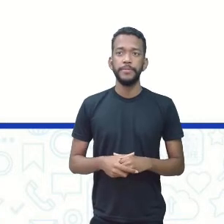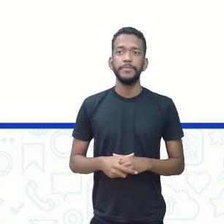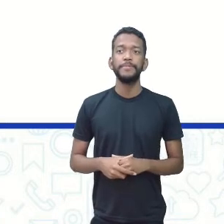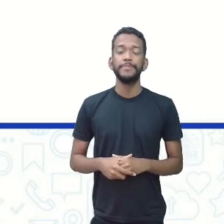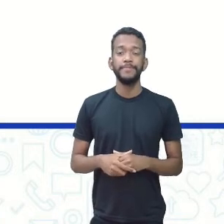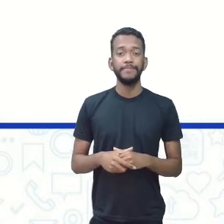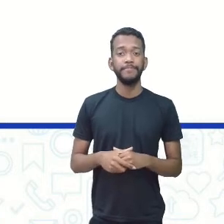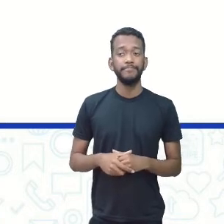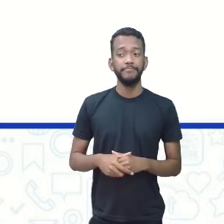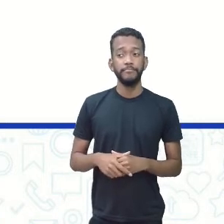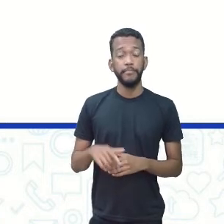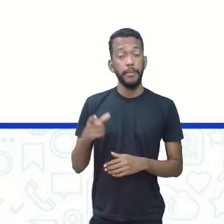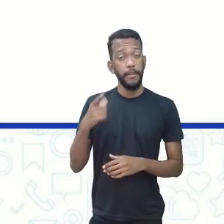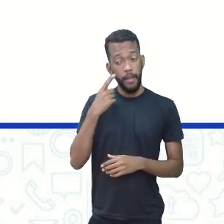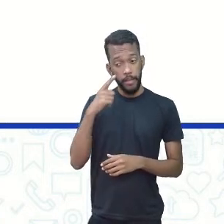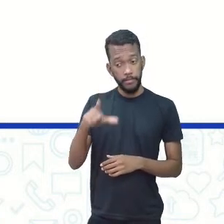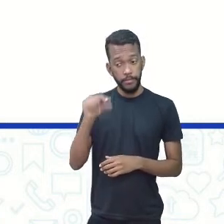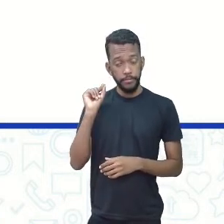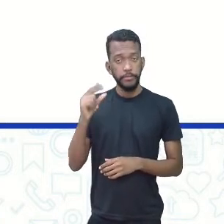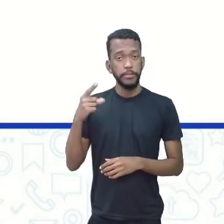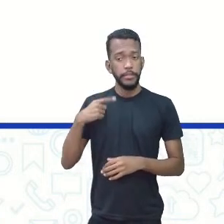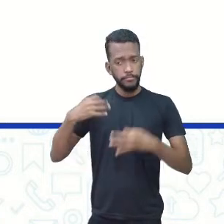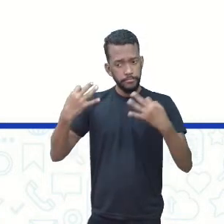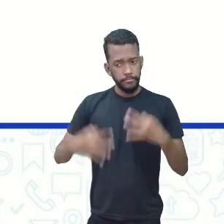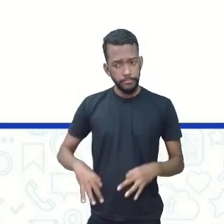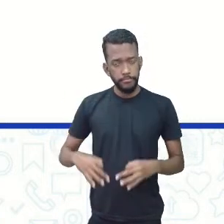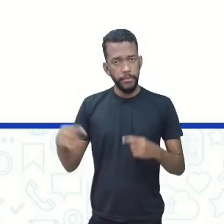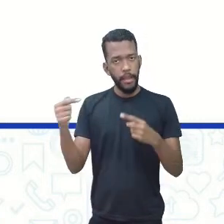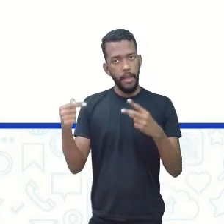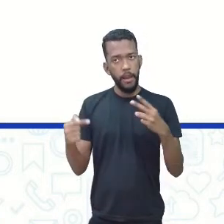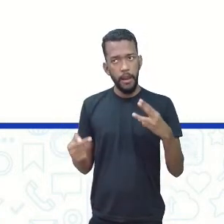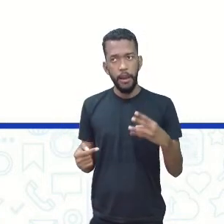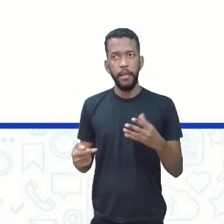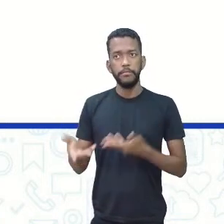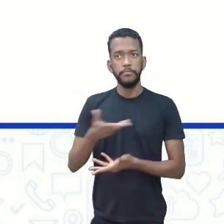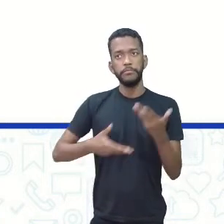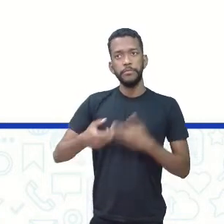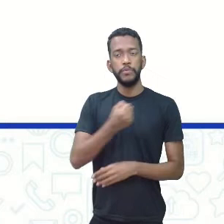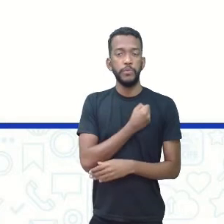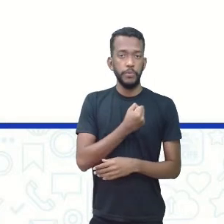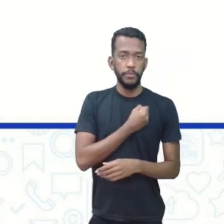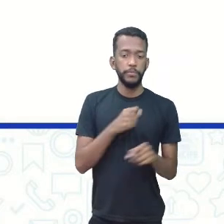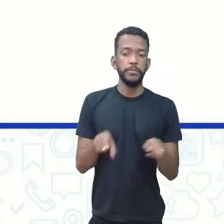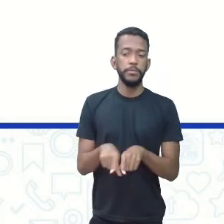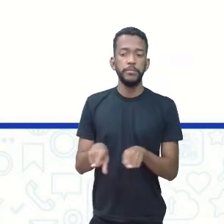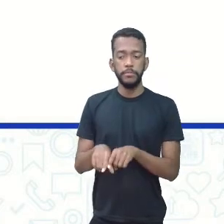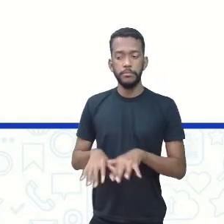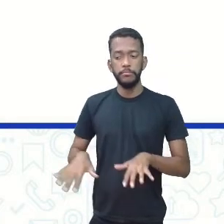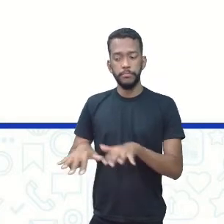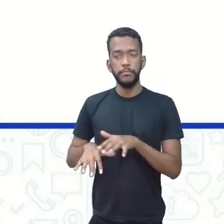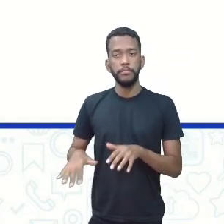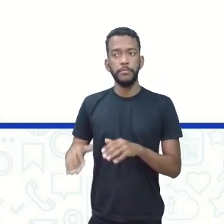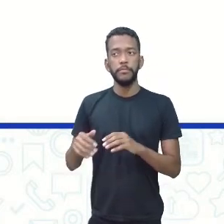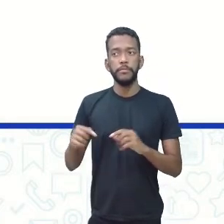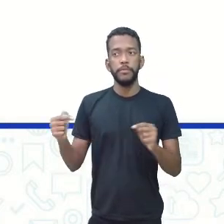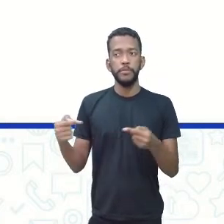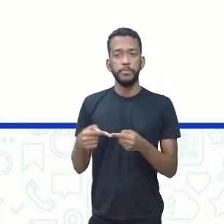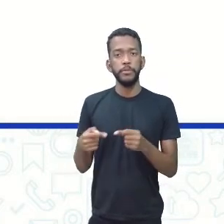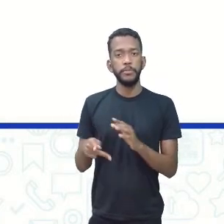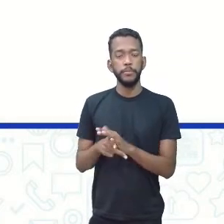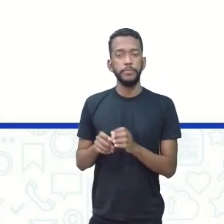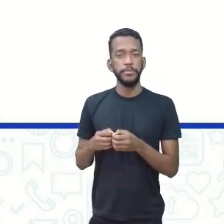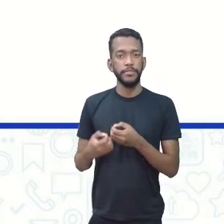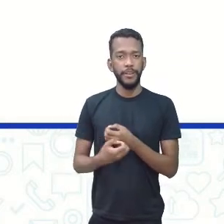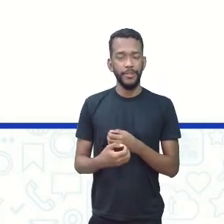Assinale a alternativa que apresenta a correta relação do número com a parte correspondente da célula. Eu vou deixar vocês dando